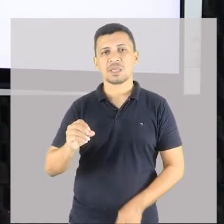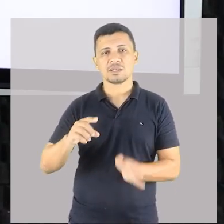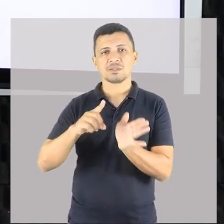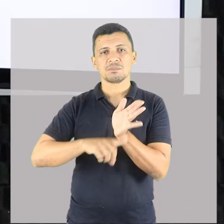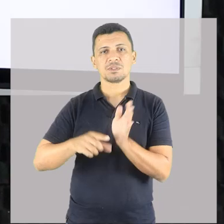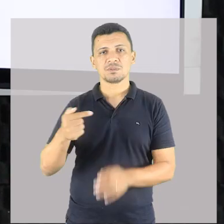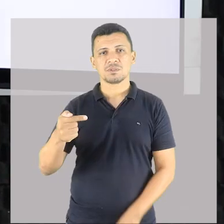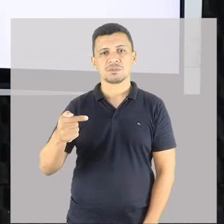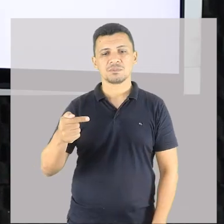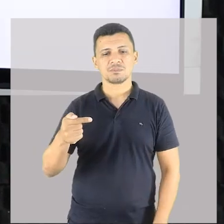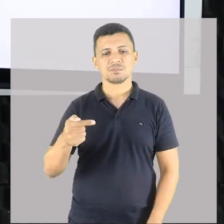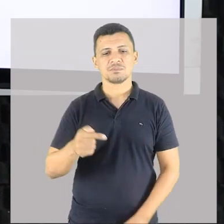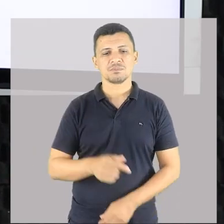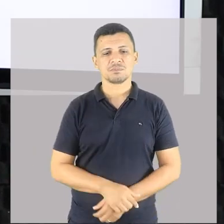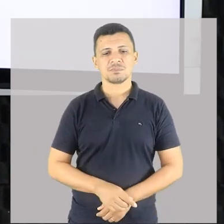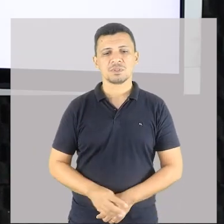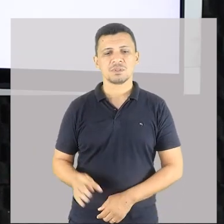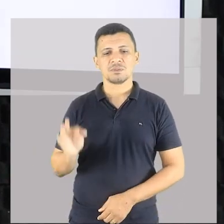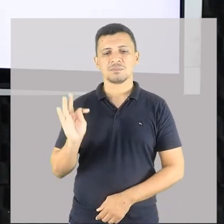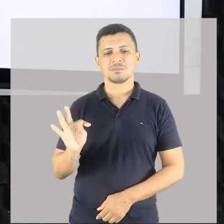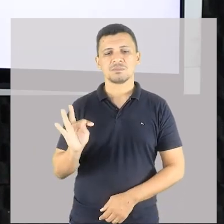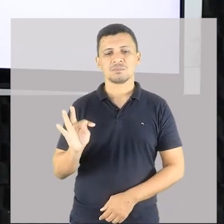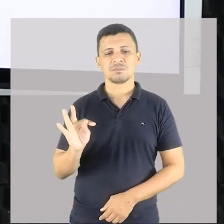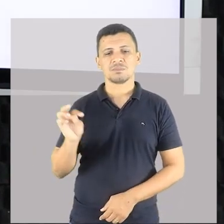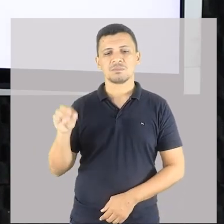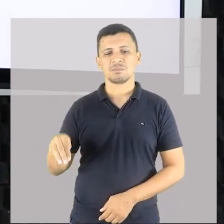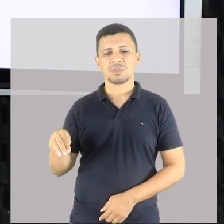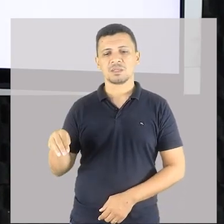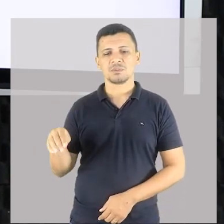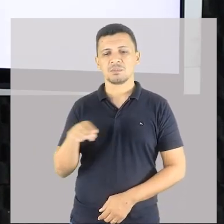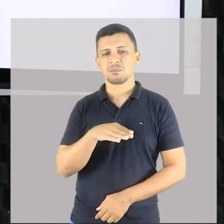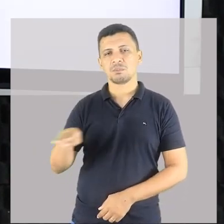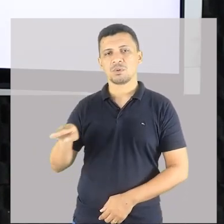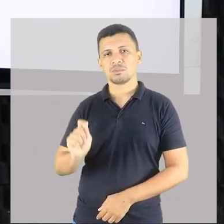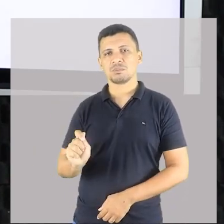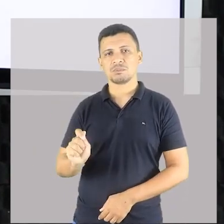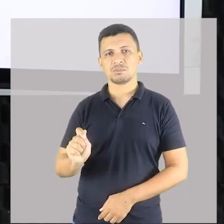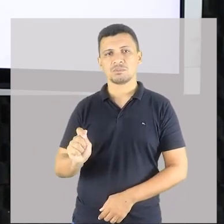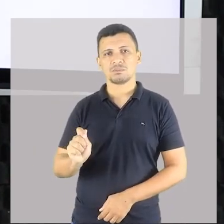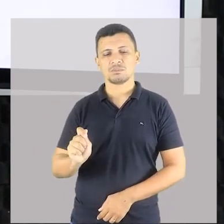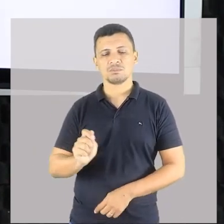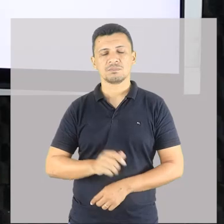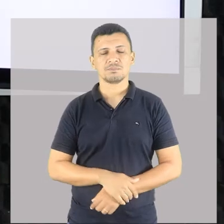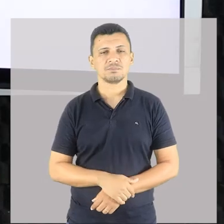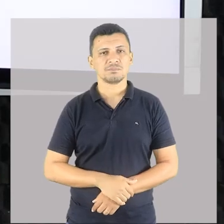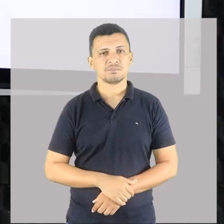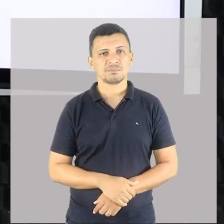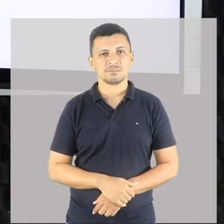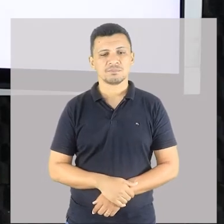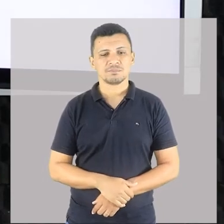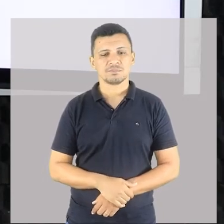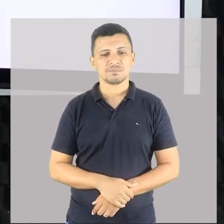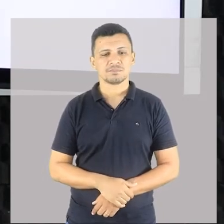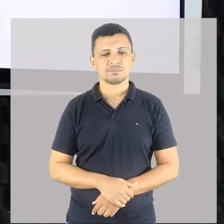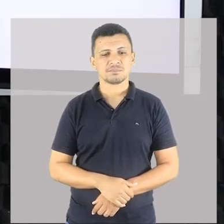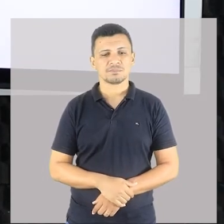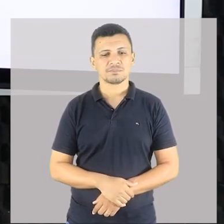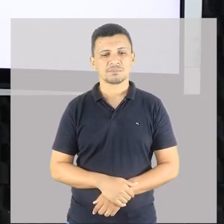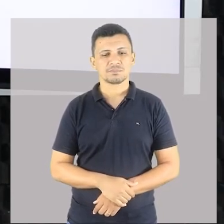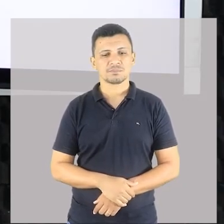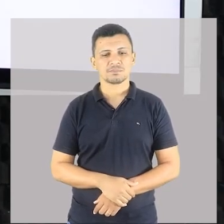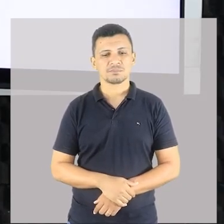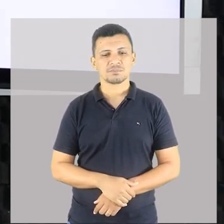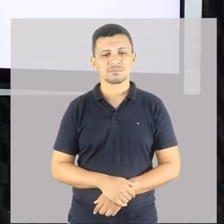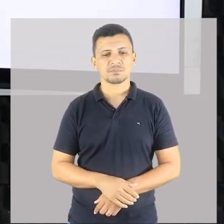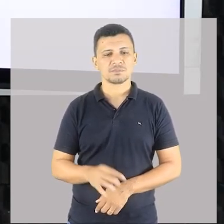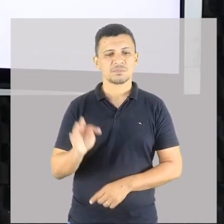7 Tesla metro por ampere. Tá? Se aqui, ó,